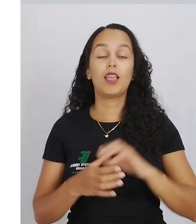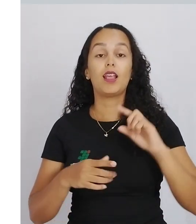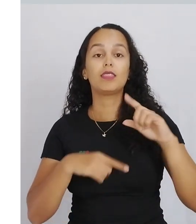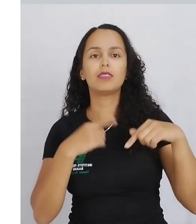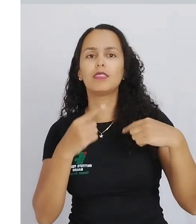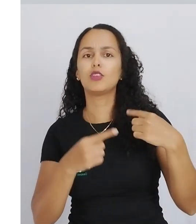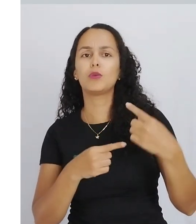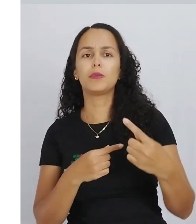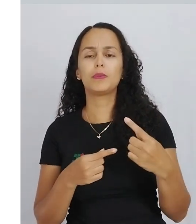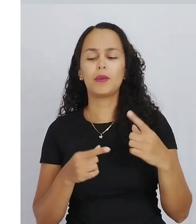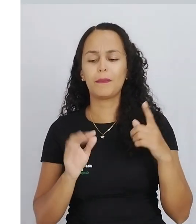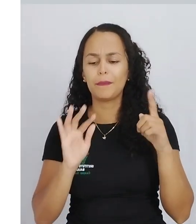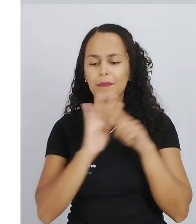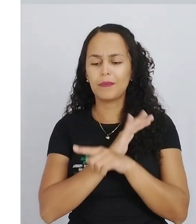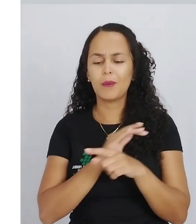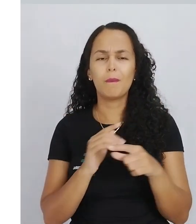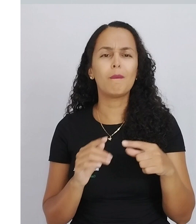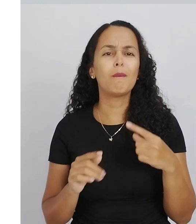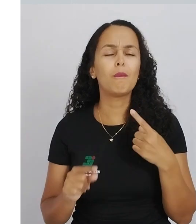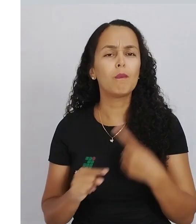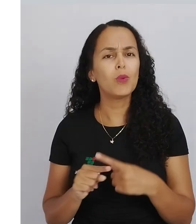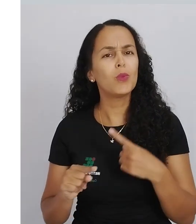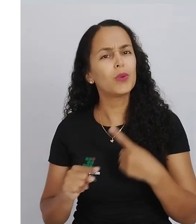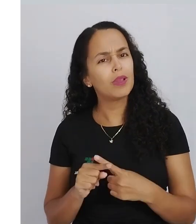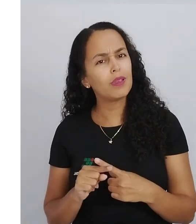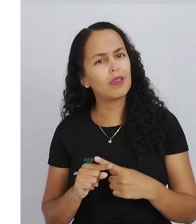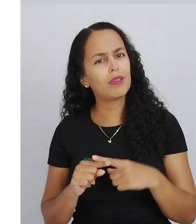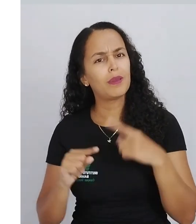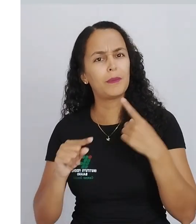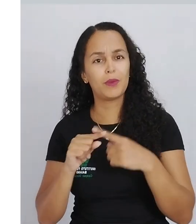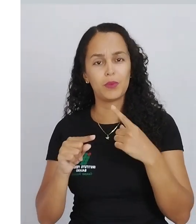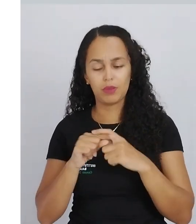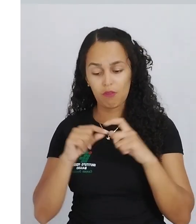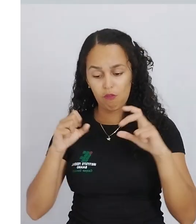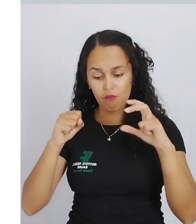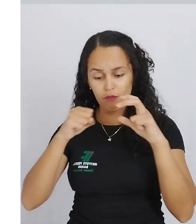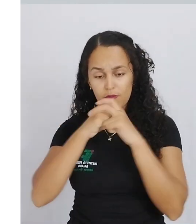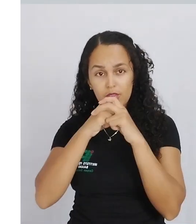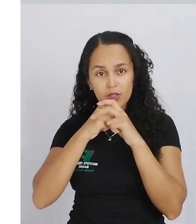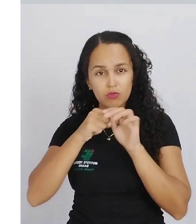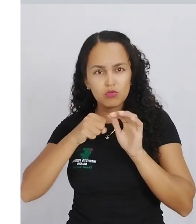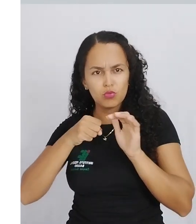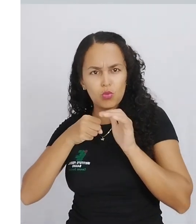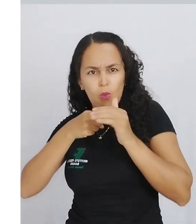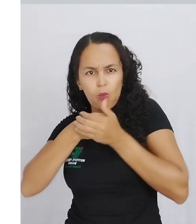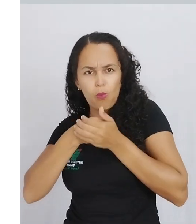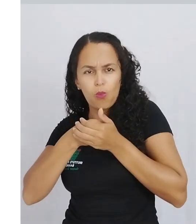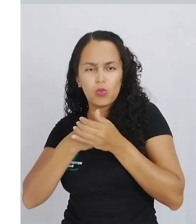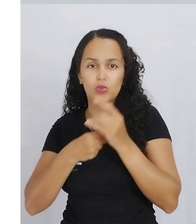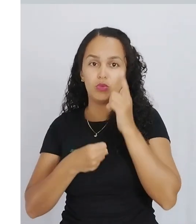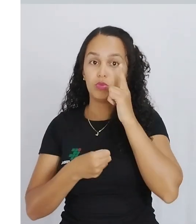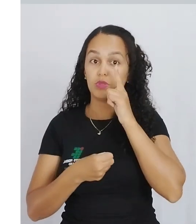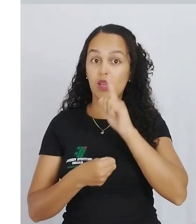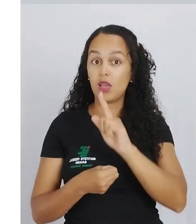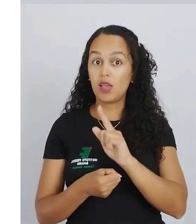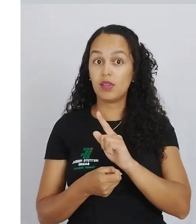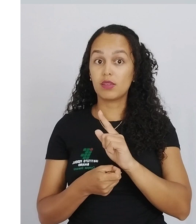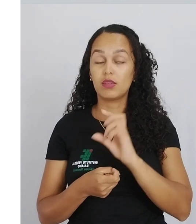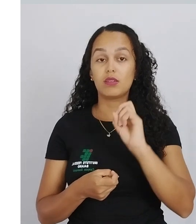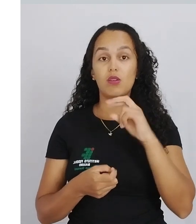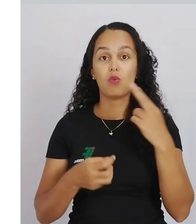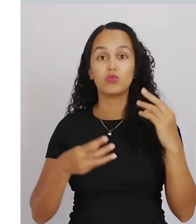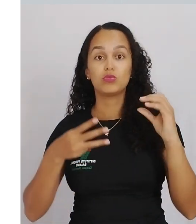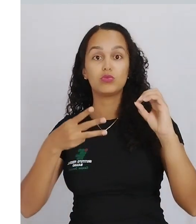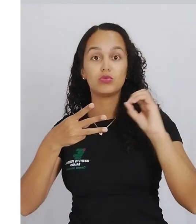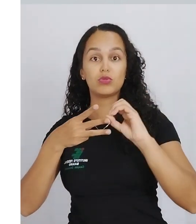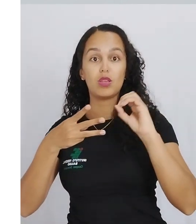poxa, por quê? Nossa, será que é porque ele consegue se camuflar bem? Será que é porque ele consegue,